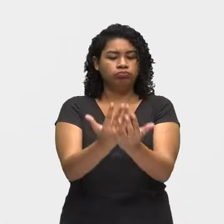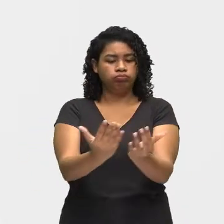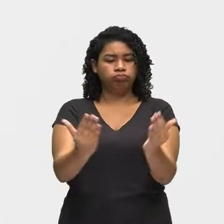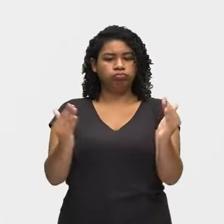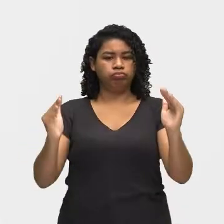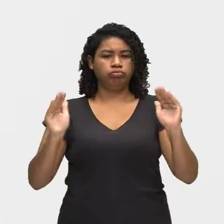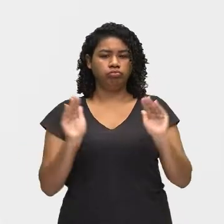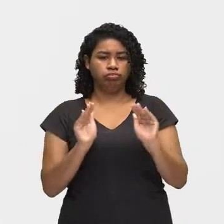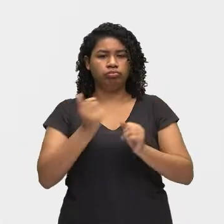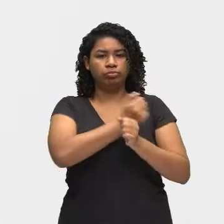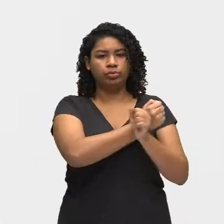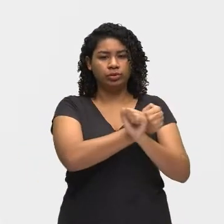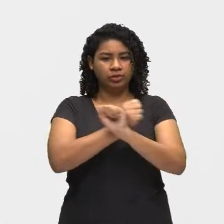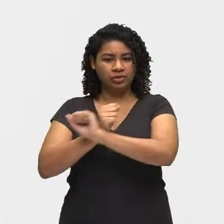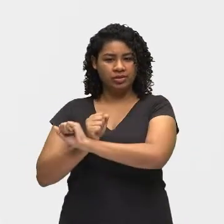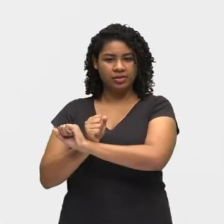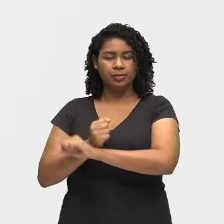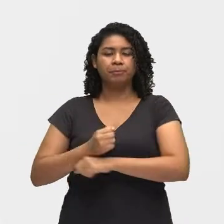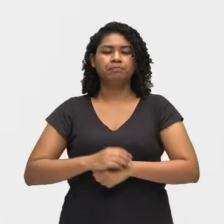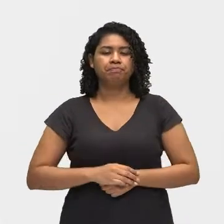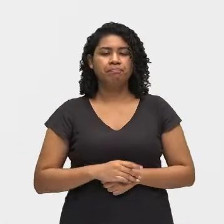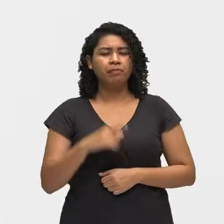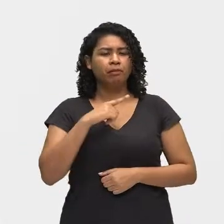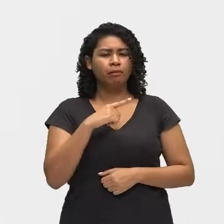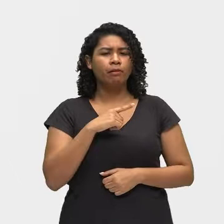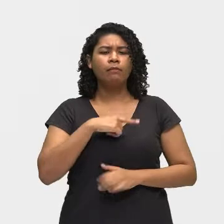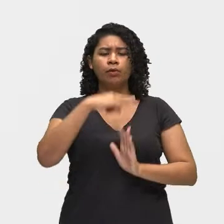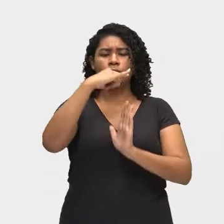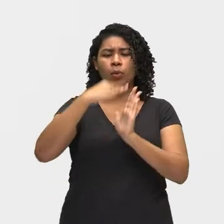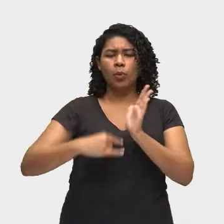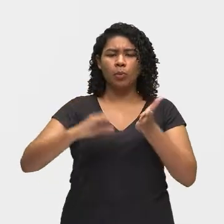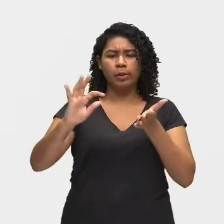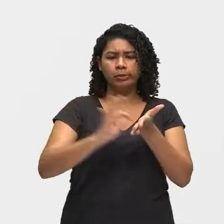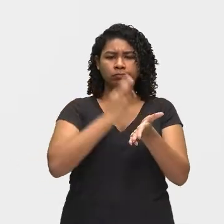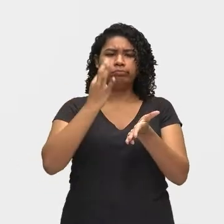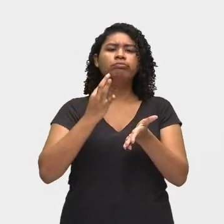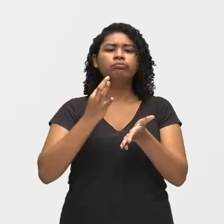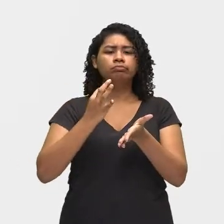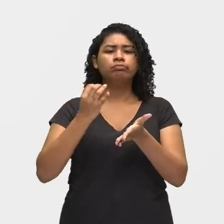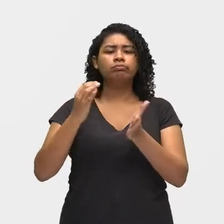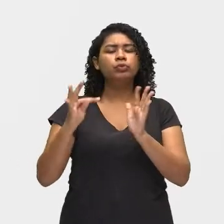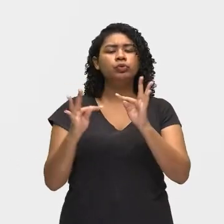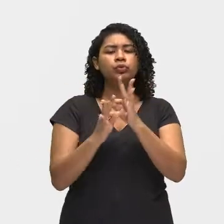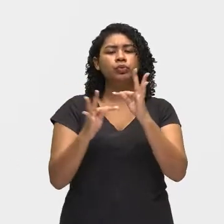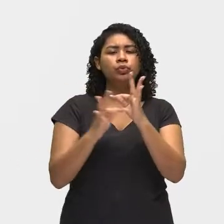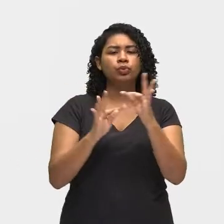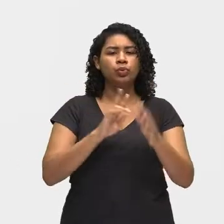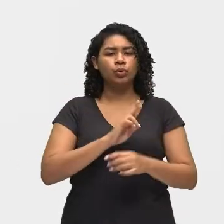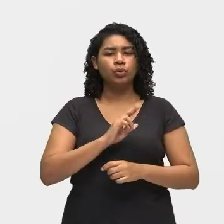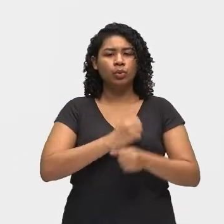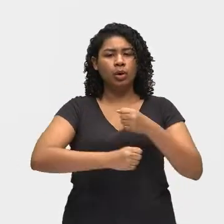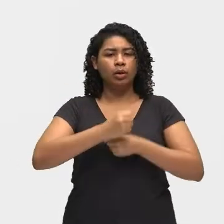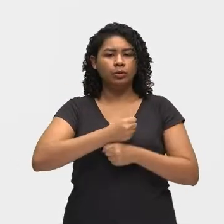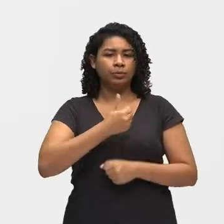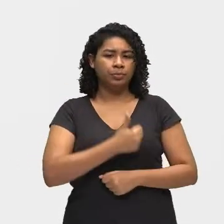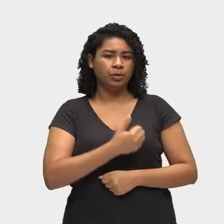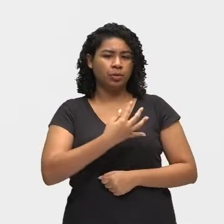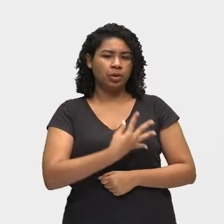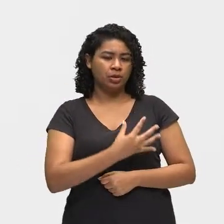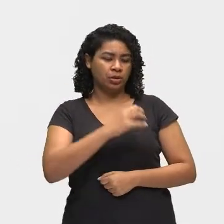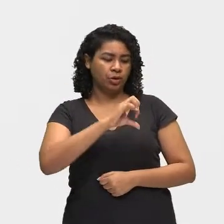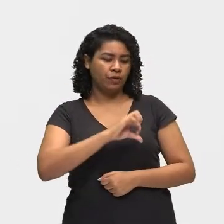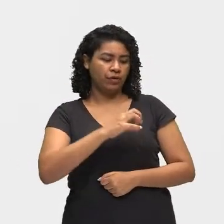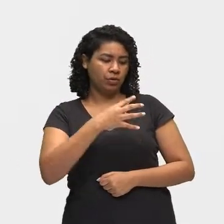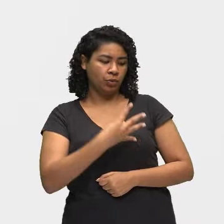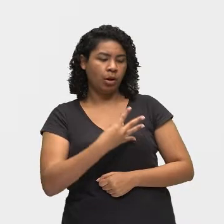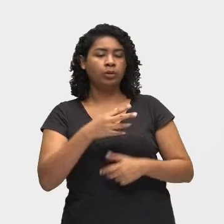de Tordesilhas, em 1494, a maior parte das terras da Amazônia era de posse da